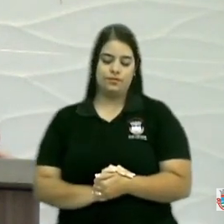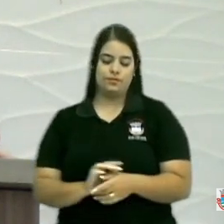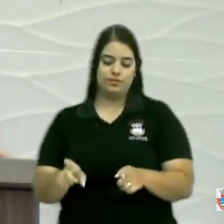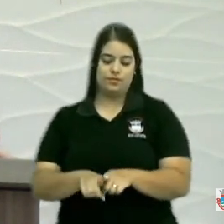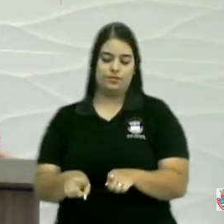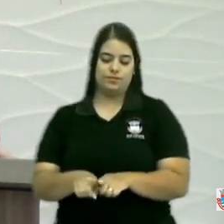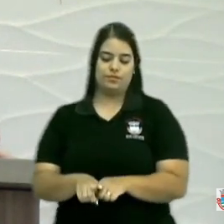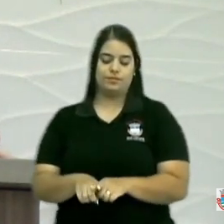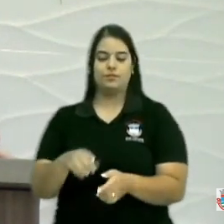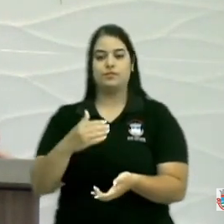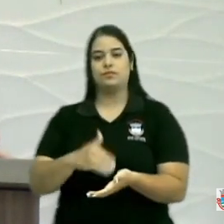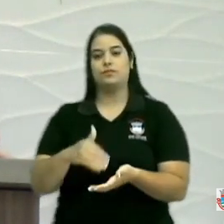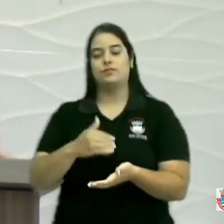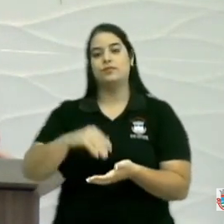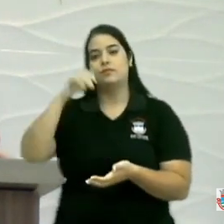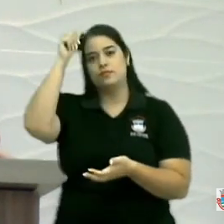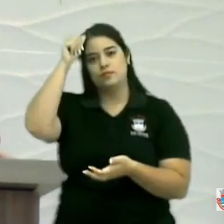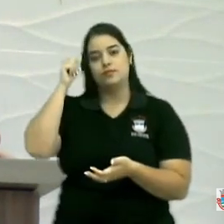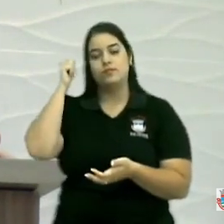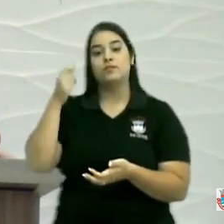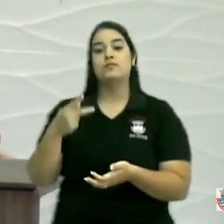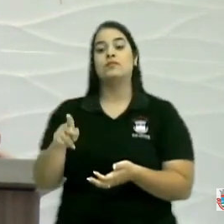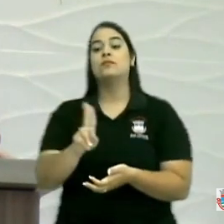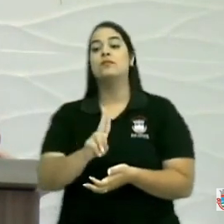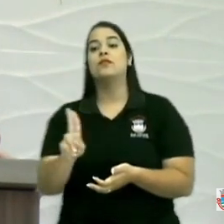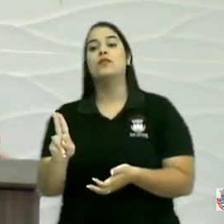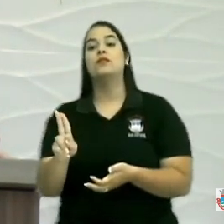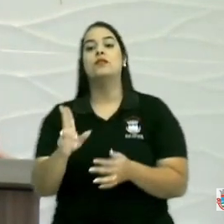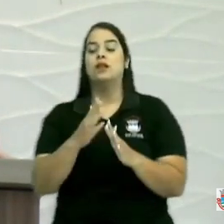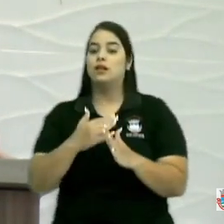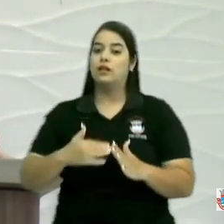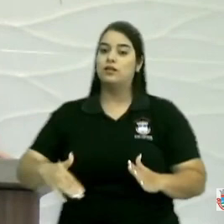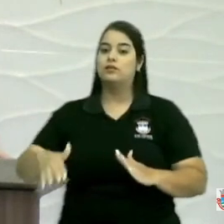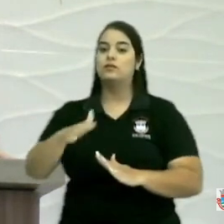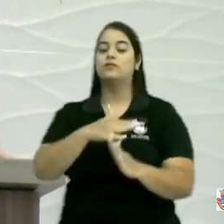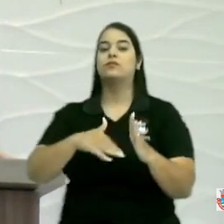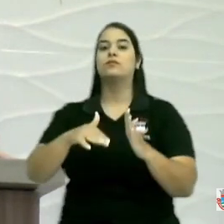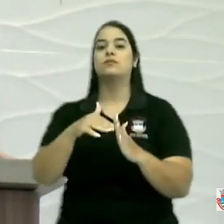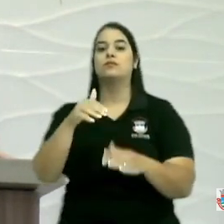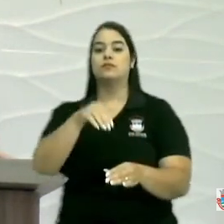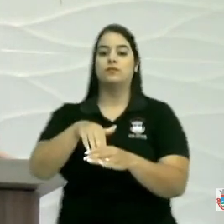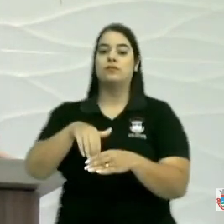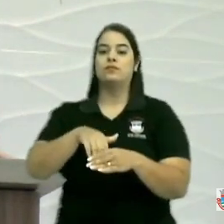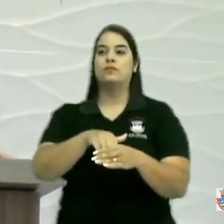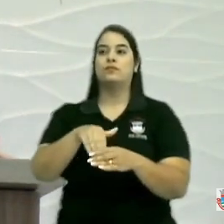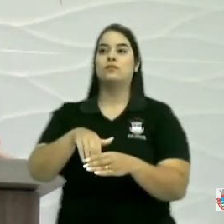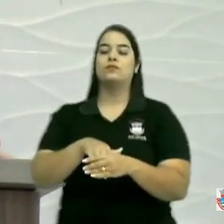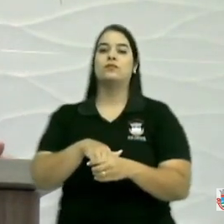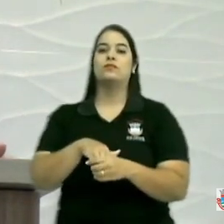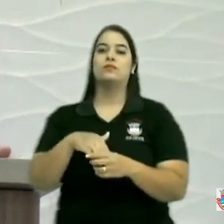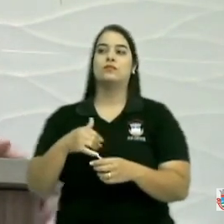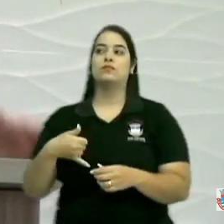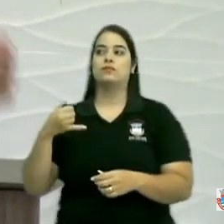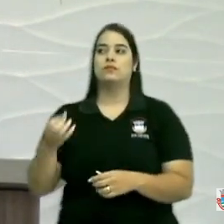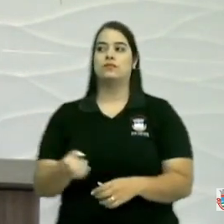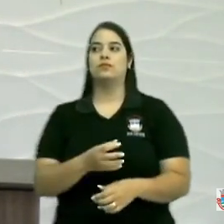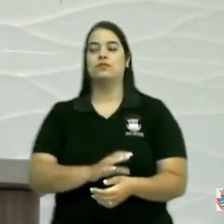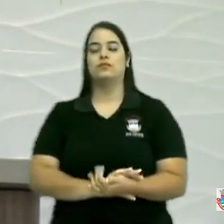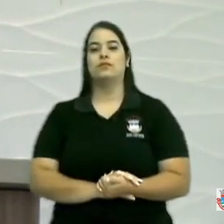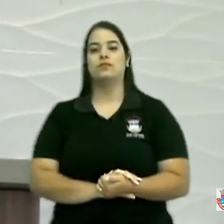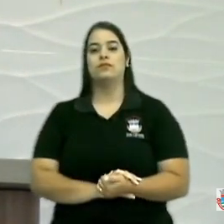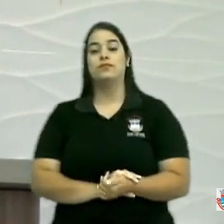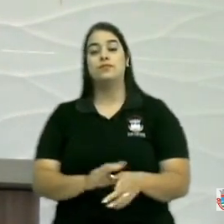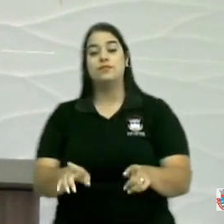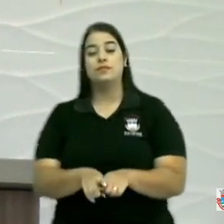André Valença. E em seu nome, parabenizar a todos aqui que colocamos vossa congratulação pela passagem do aniversário. Mas,